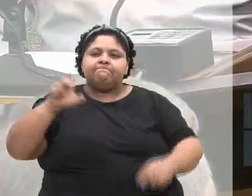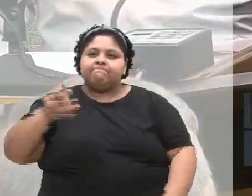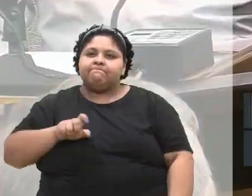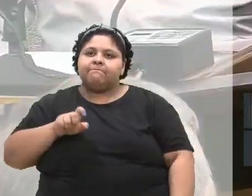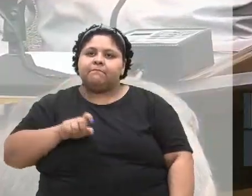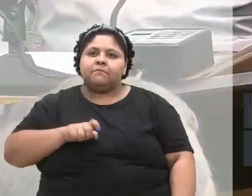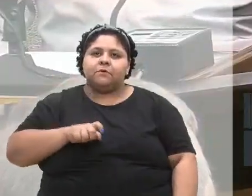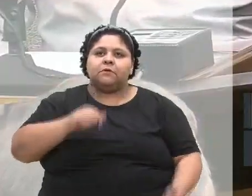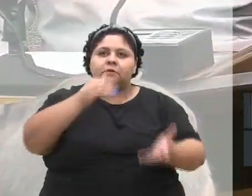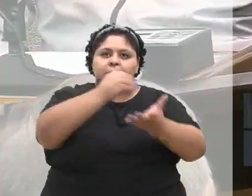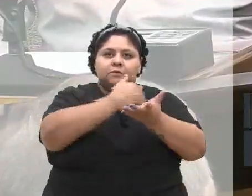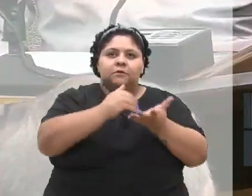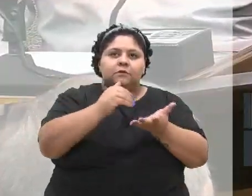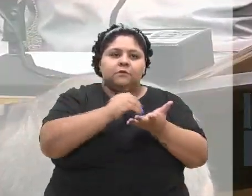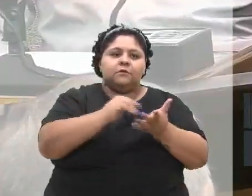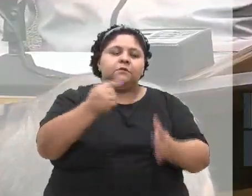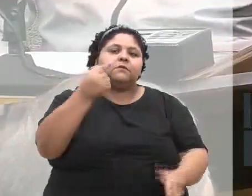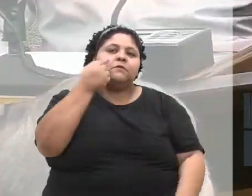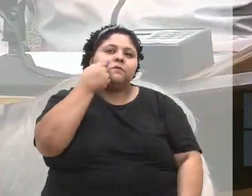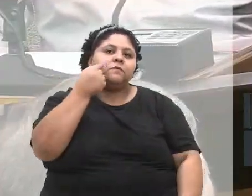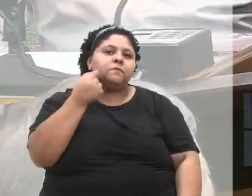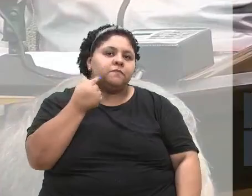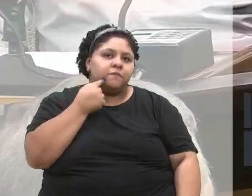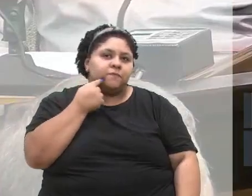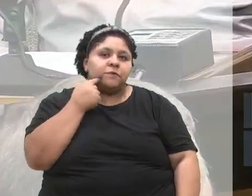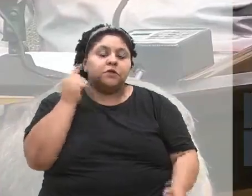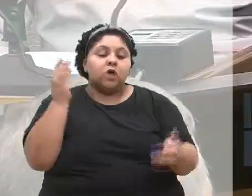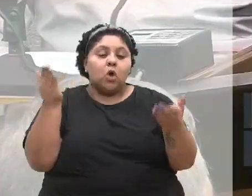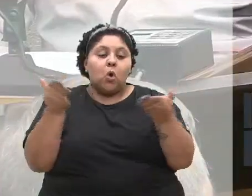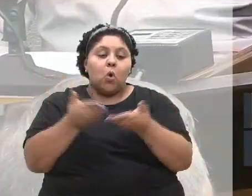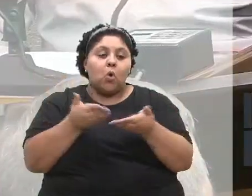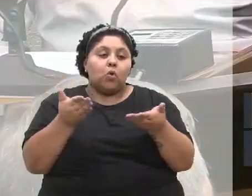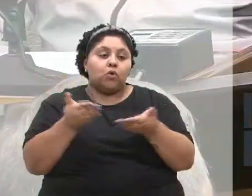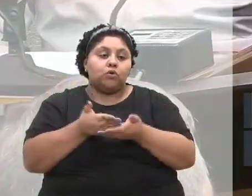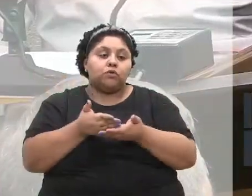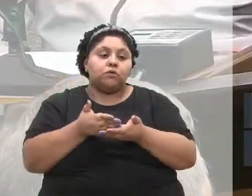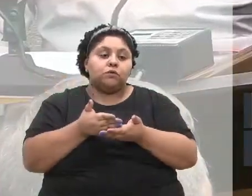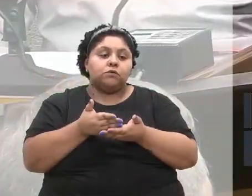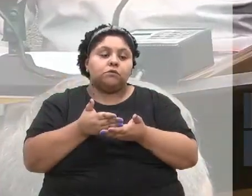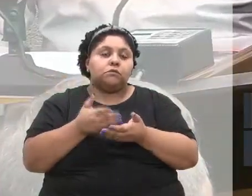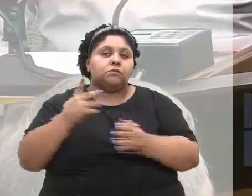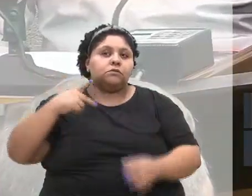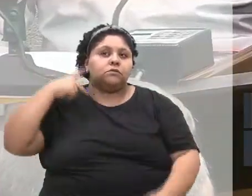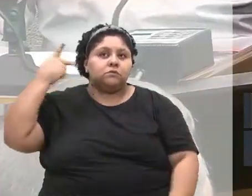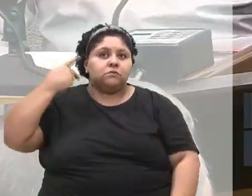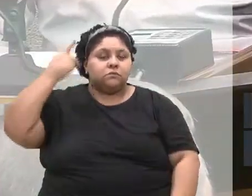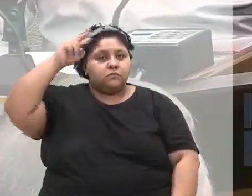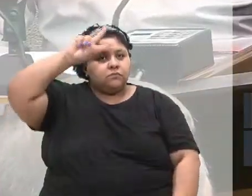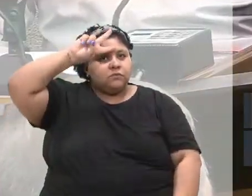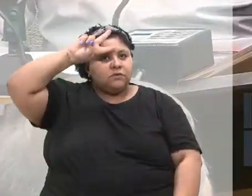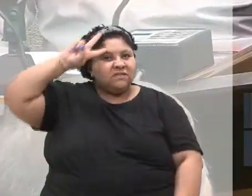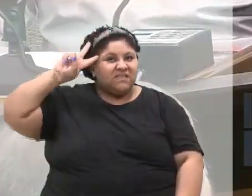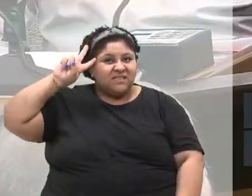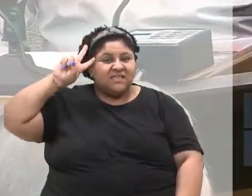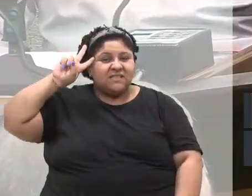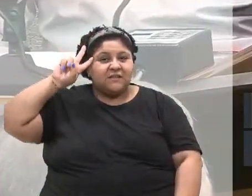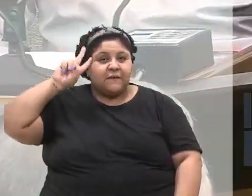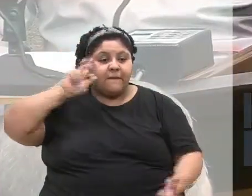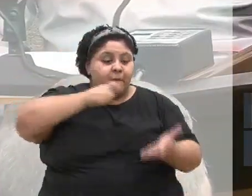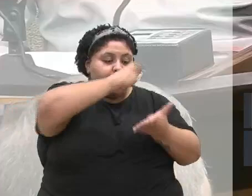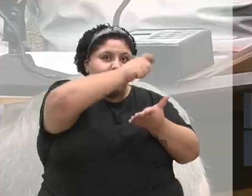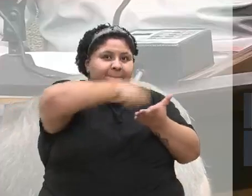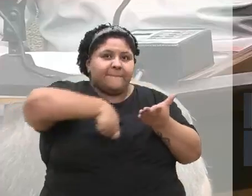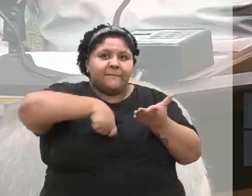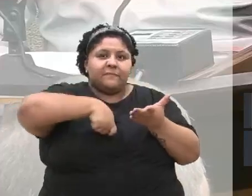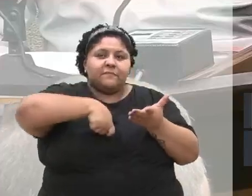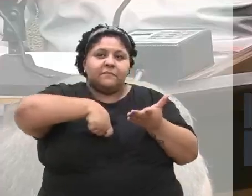Habitação Wagner Petrini, porque hoje, vereador Velocino, fizeram ali a assinatura